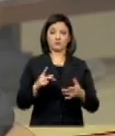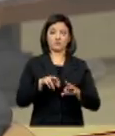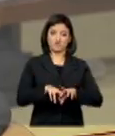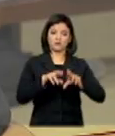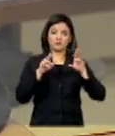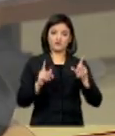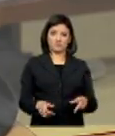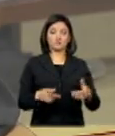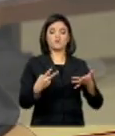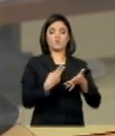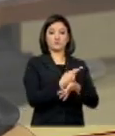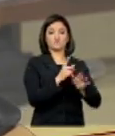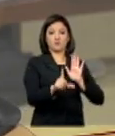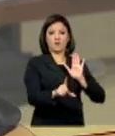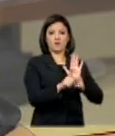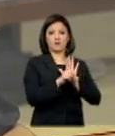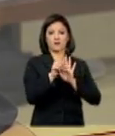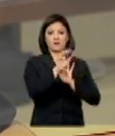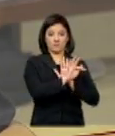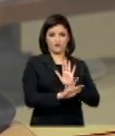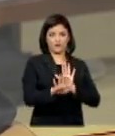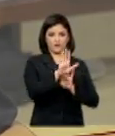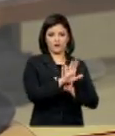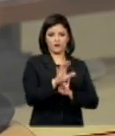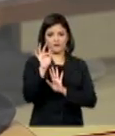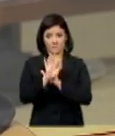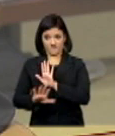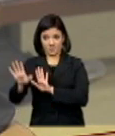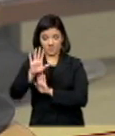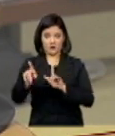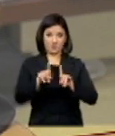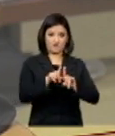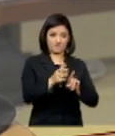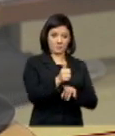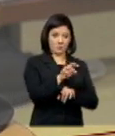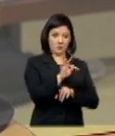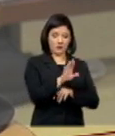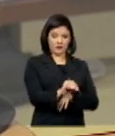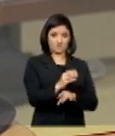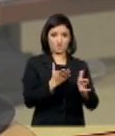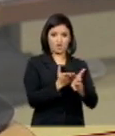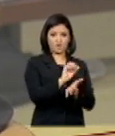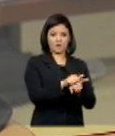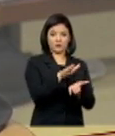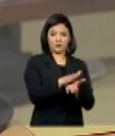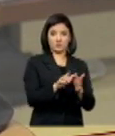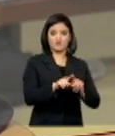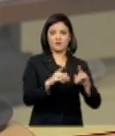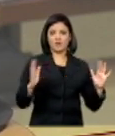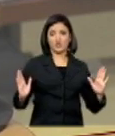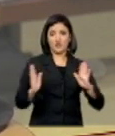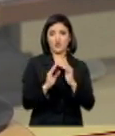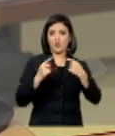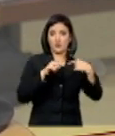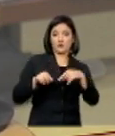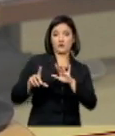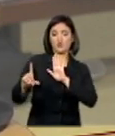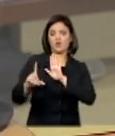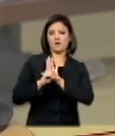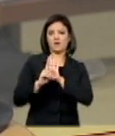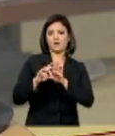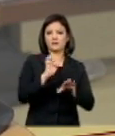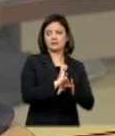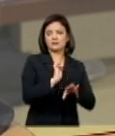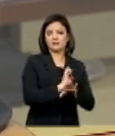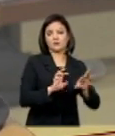e um ato regulatório em confronto uma lei estadual que se desvie os termos dessas